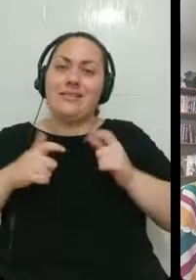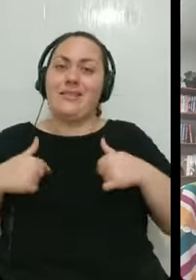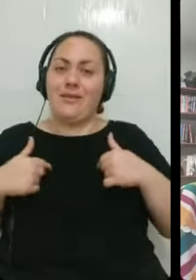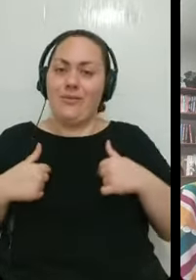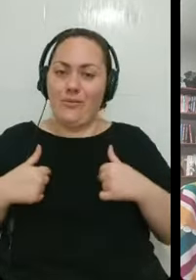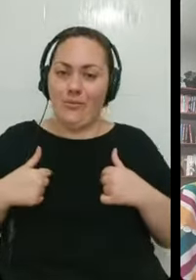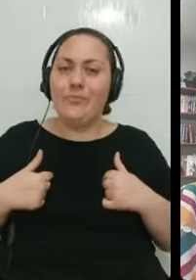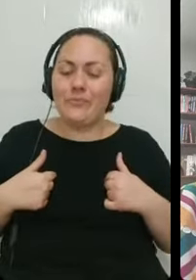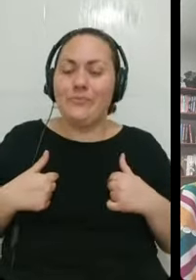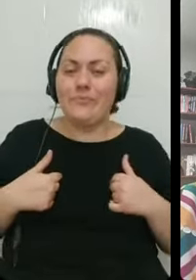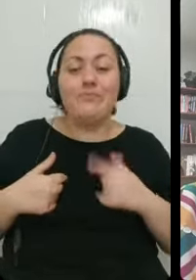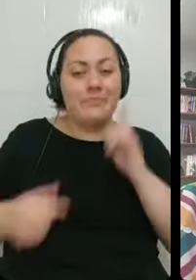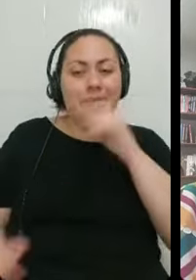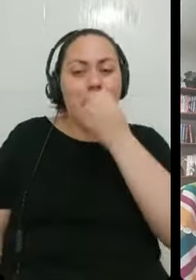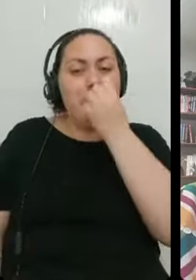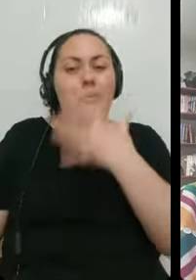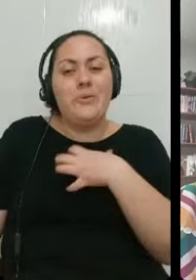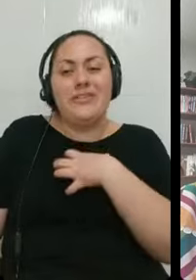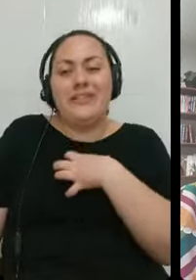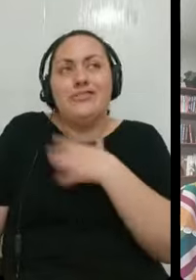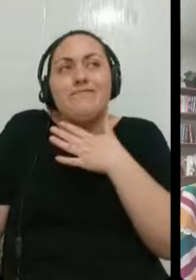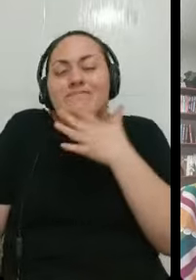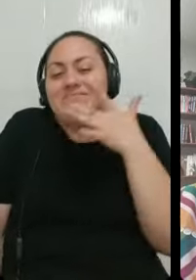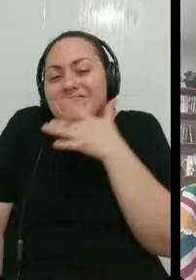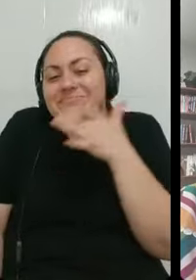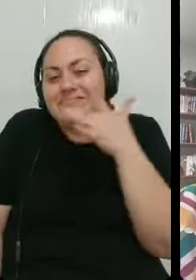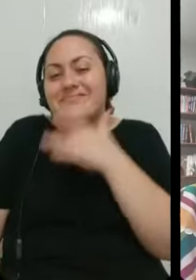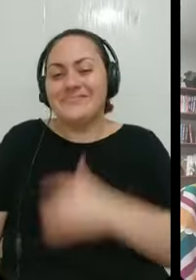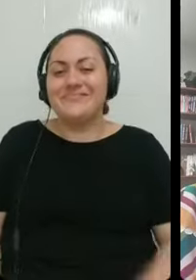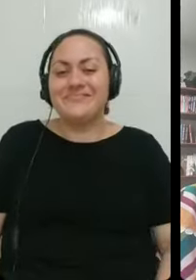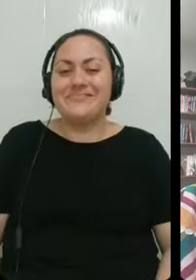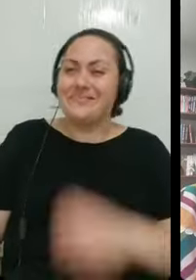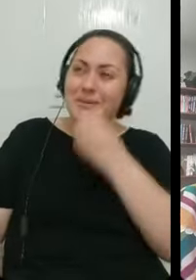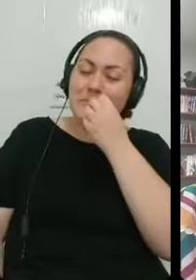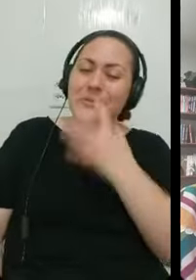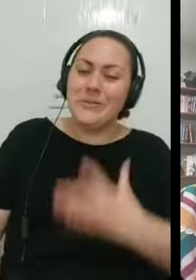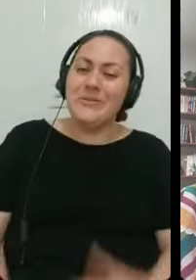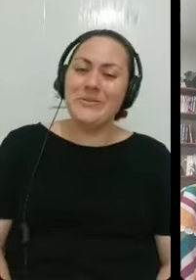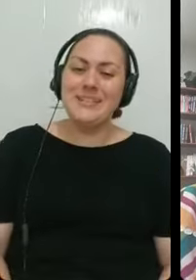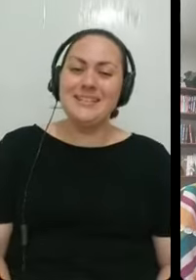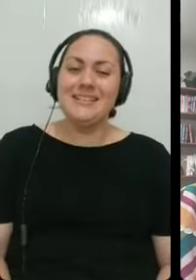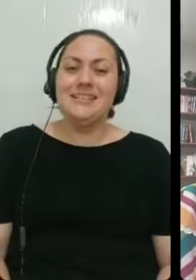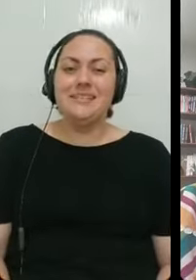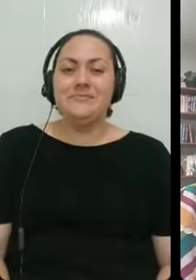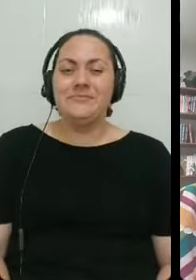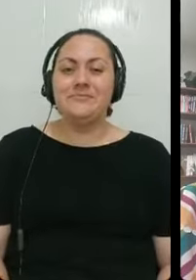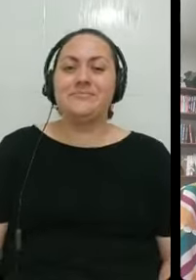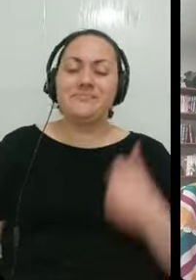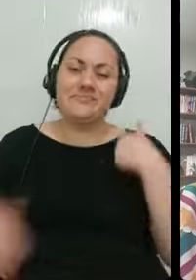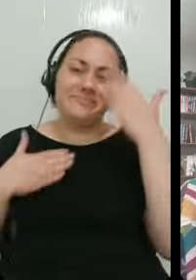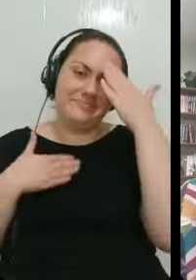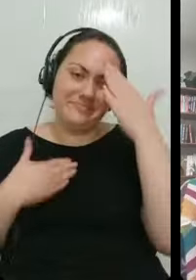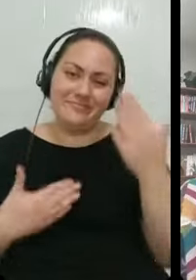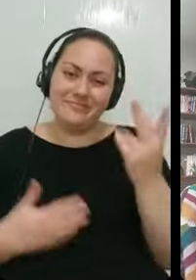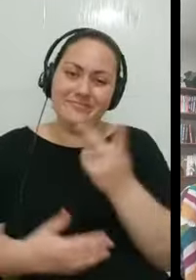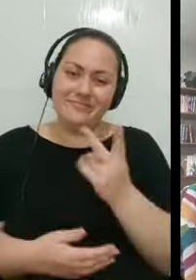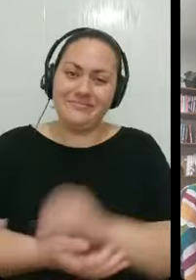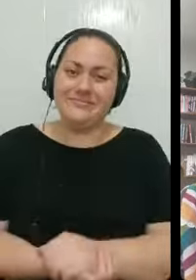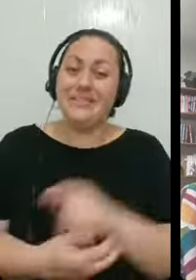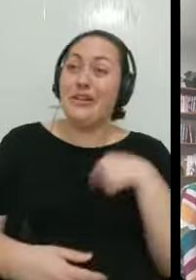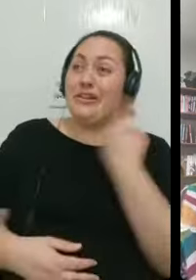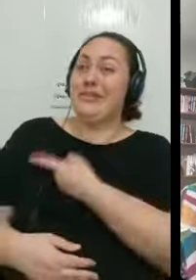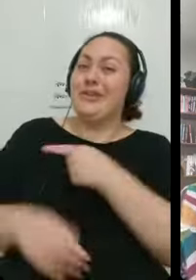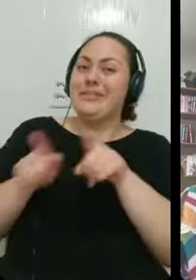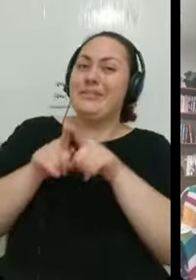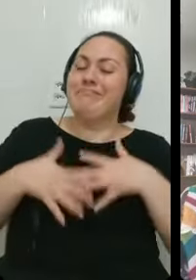que é bom de sentir, assim, né? E, Que bom. então agradeço muito a Isso é você. gratificante para nós